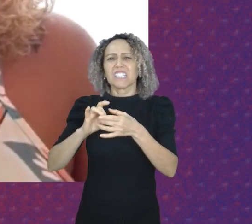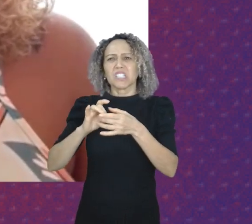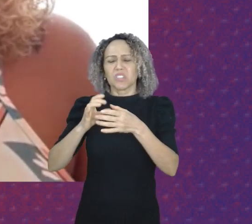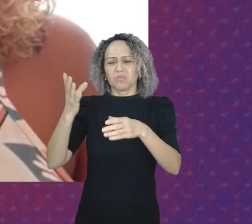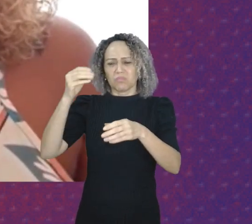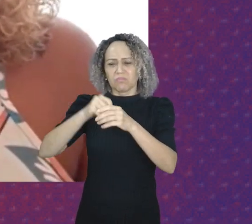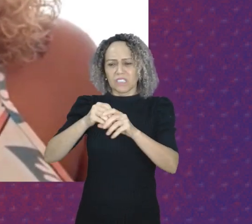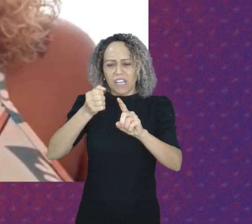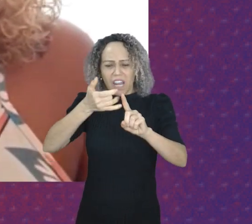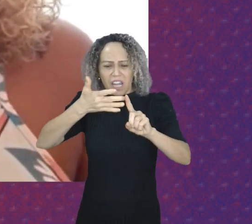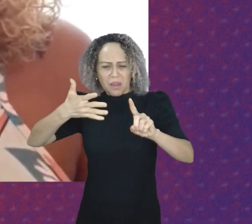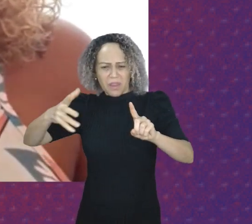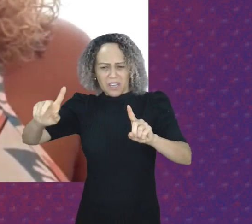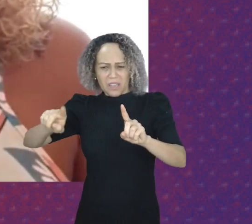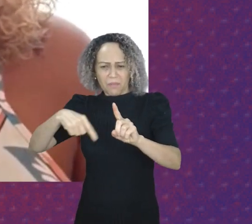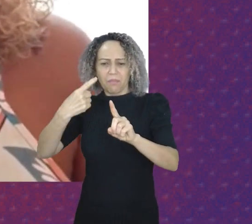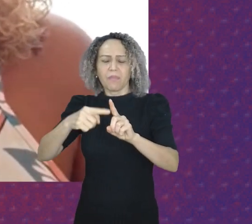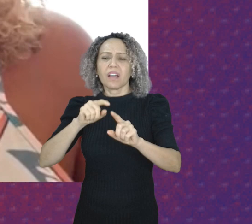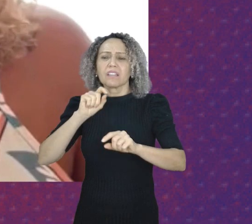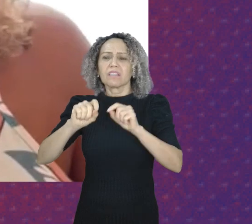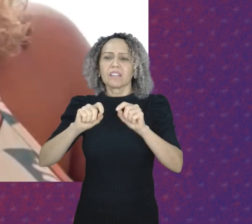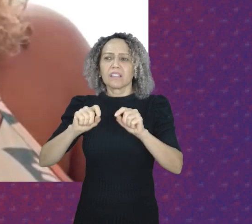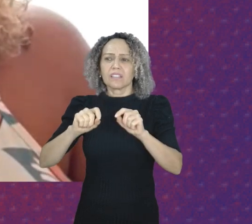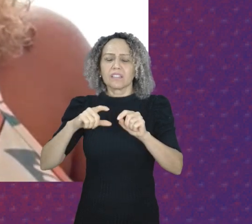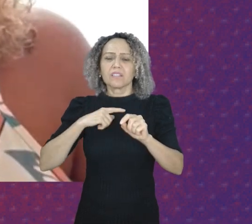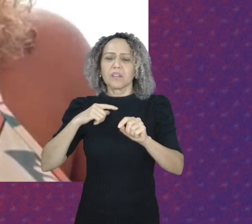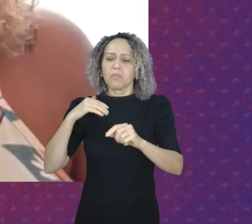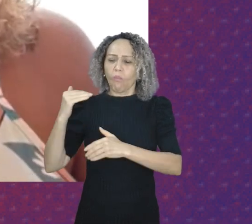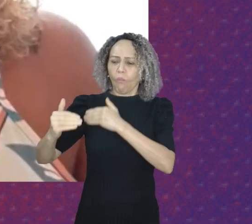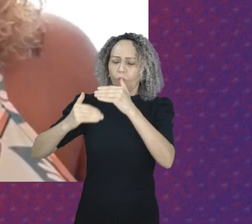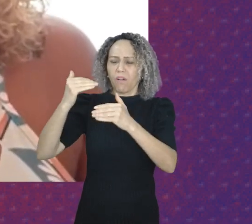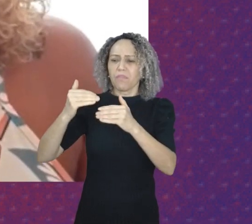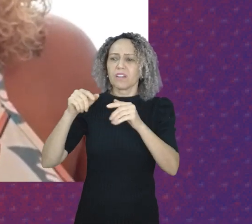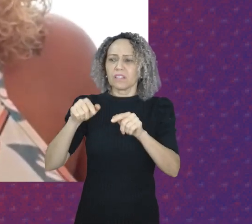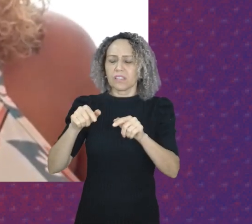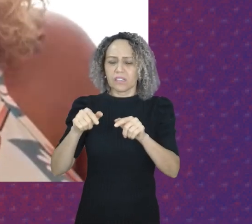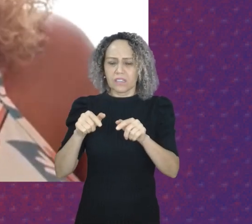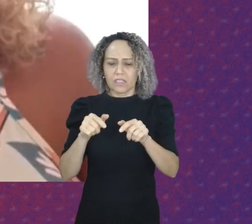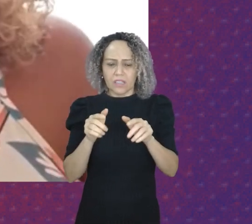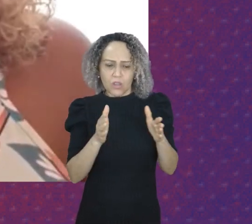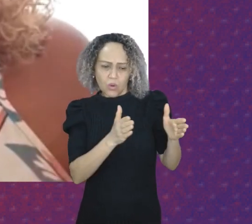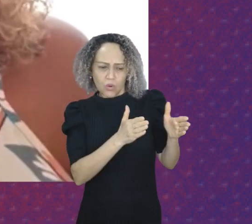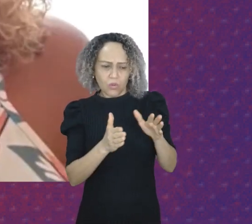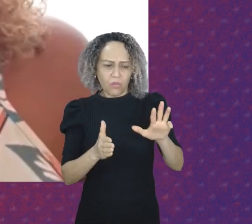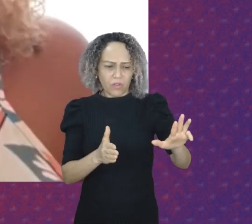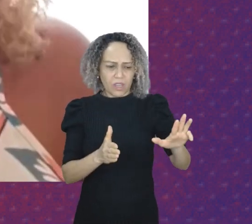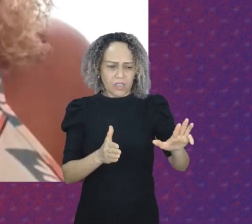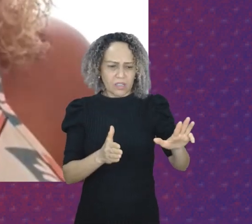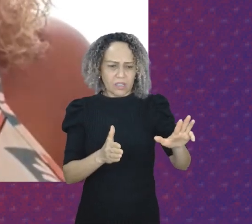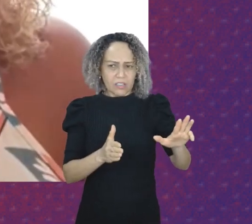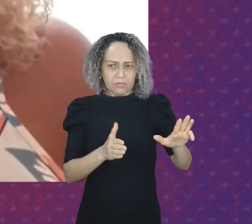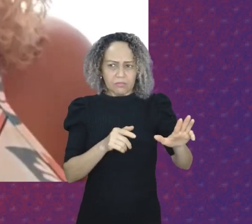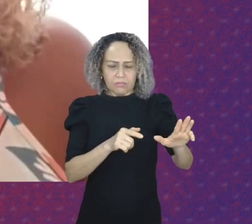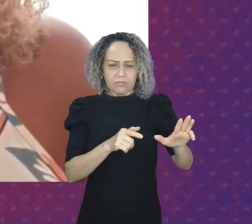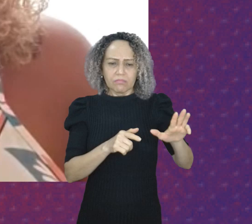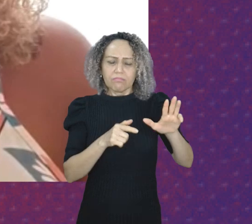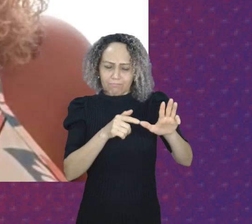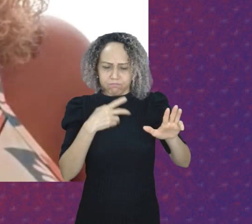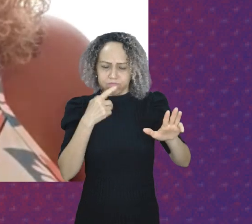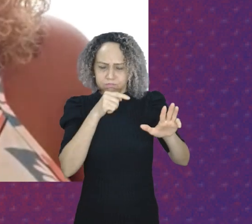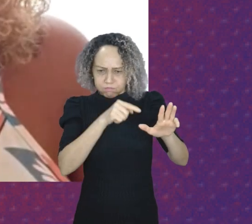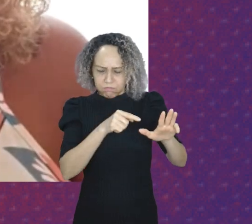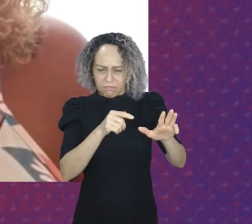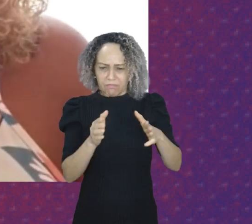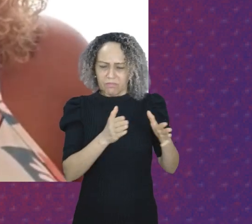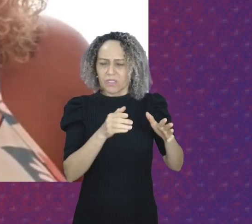nós tivemos o avanço nos governos de Lula, né? E aí eu tenho que falar de Lula, quando a